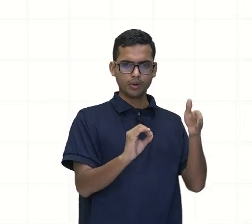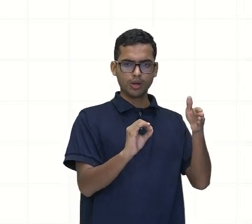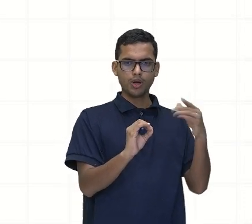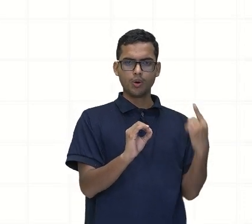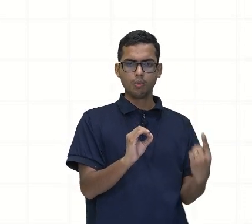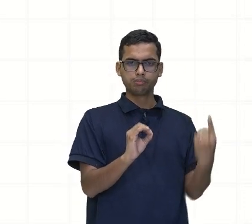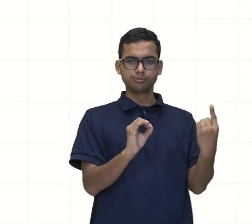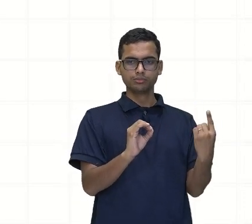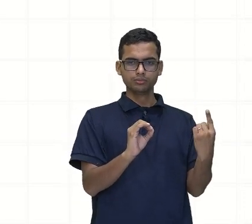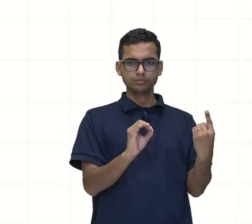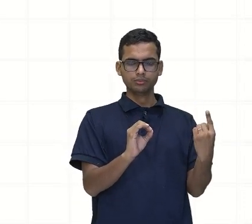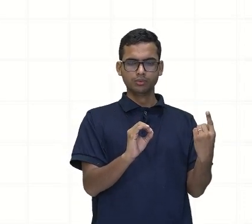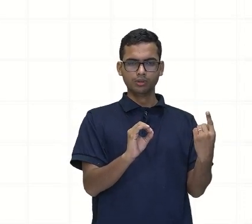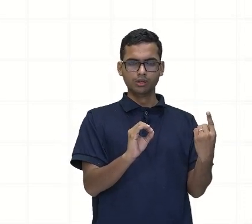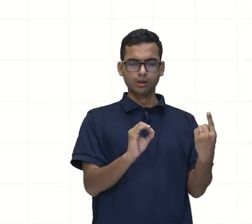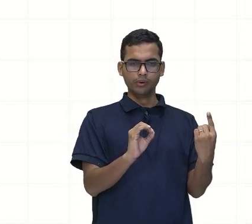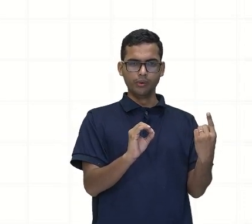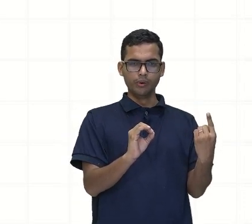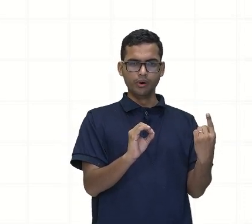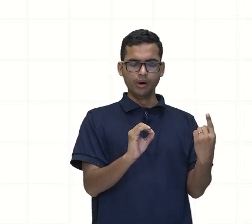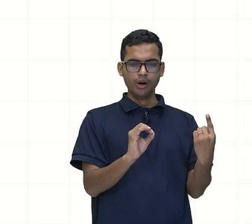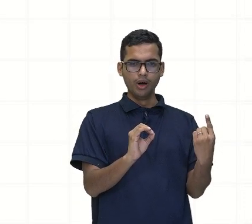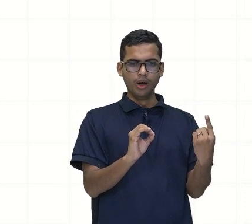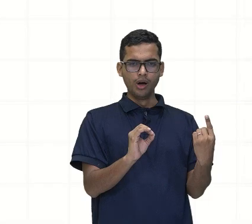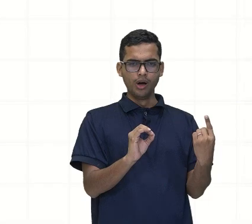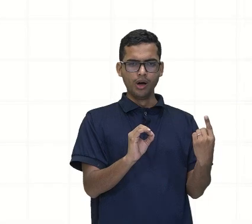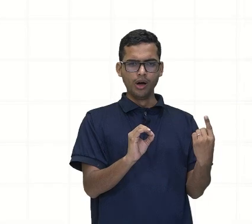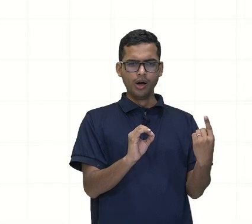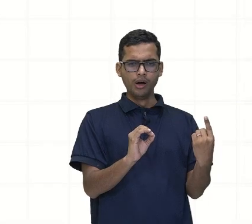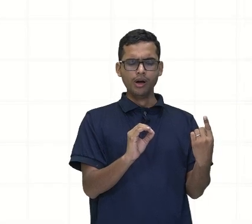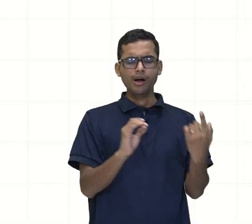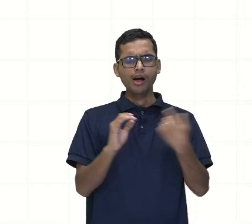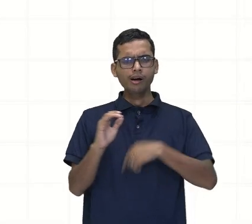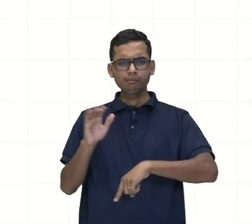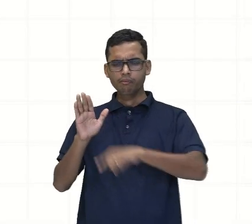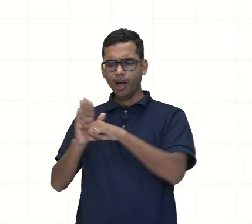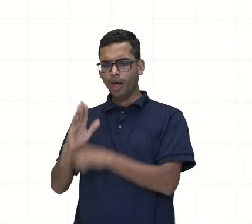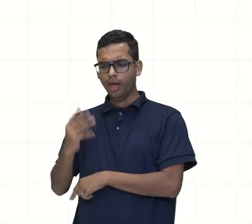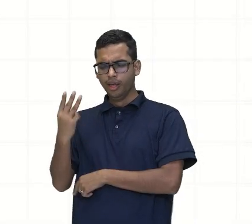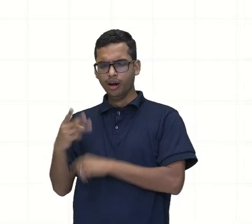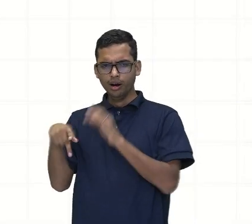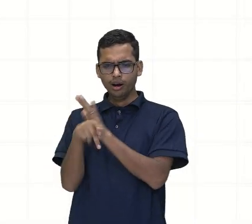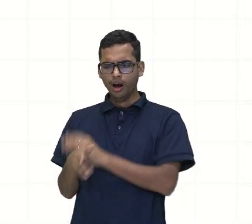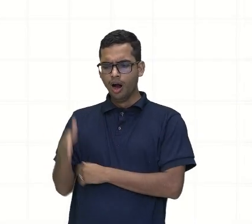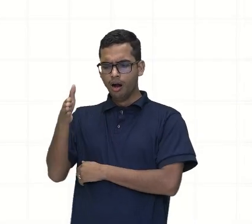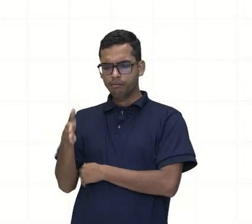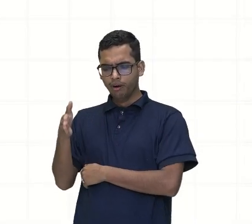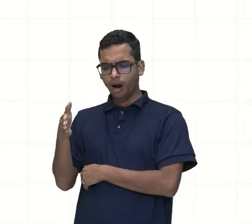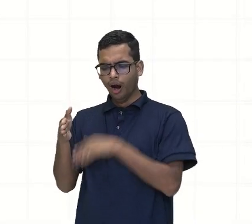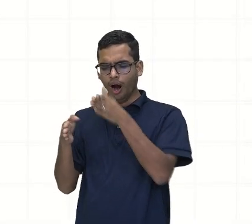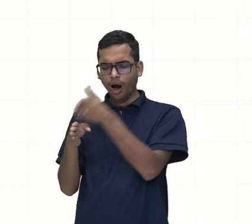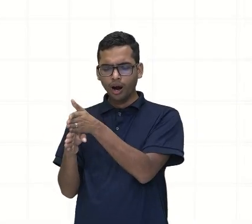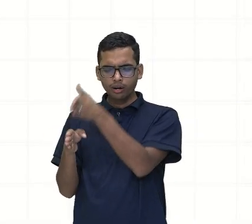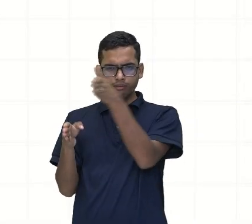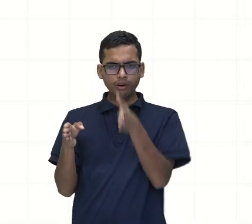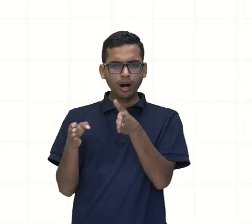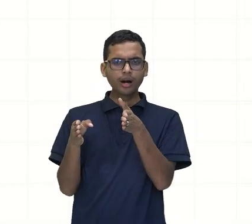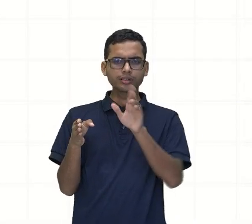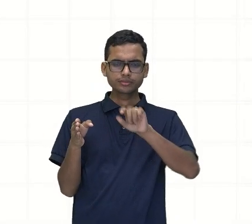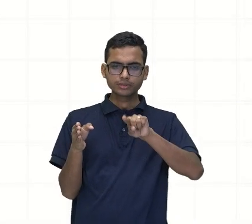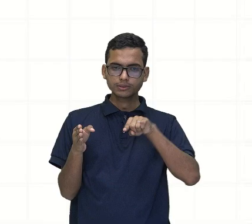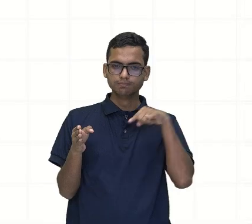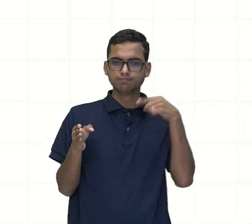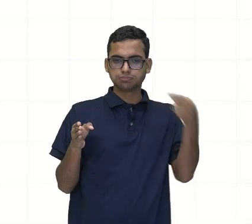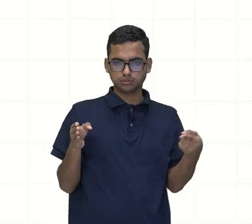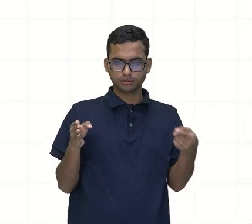1. Quem é o sucessor do menos 3? É o número que vem depois do menos